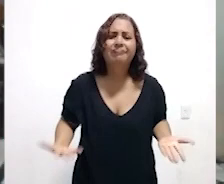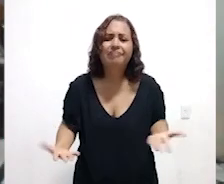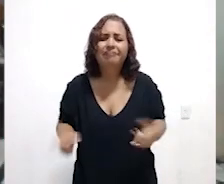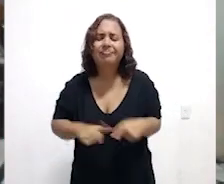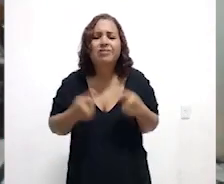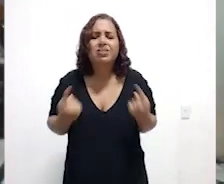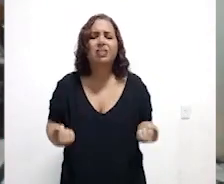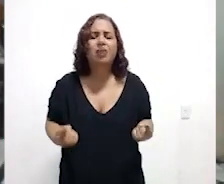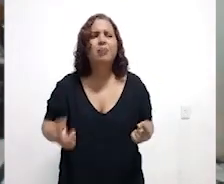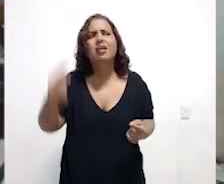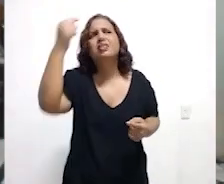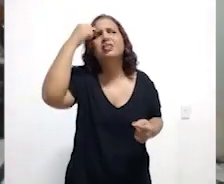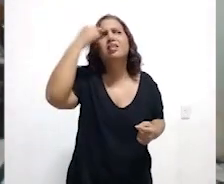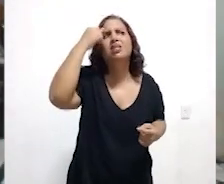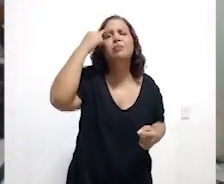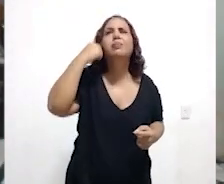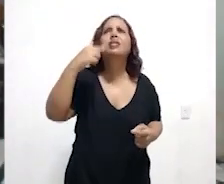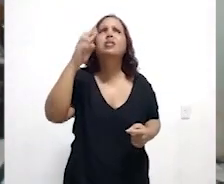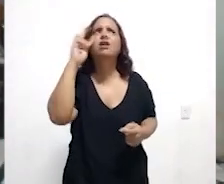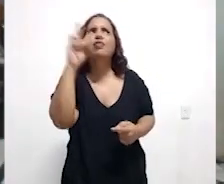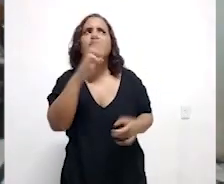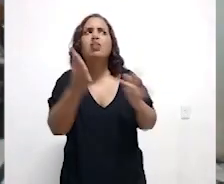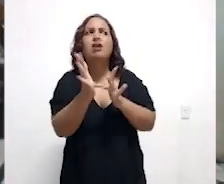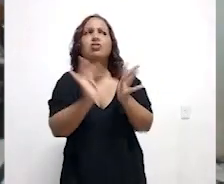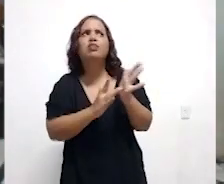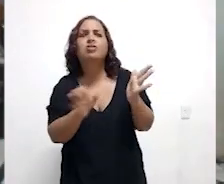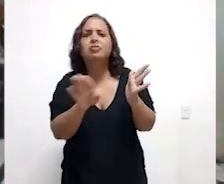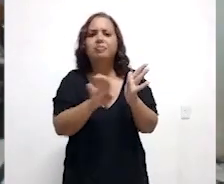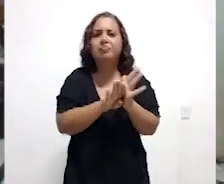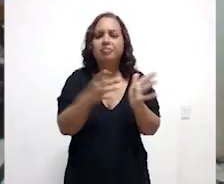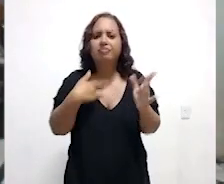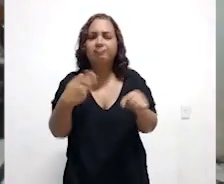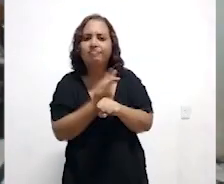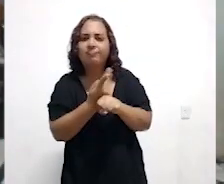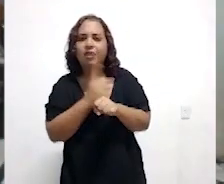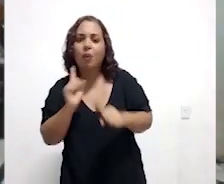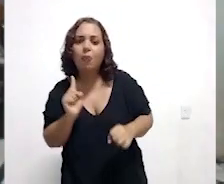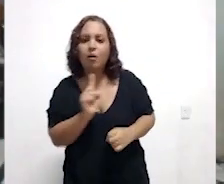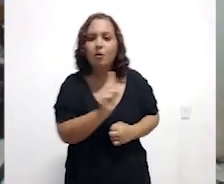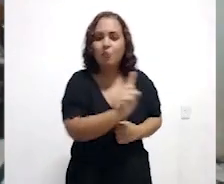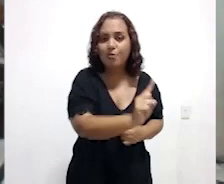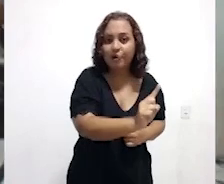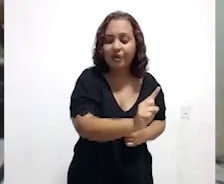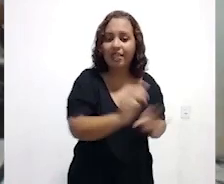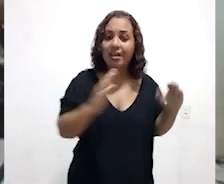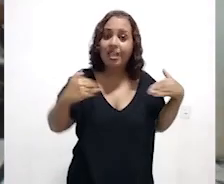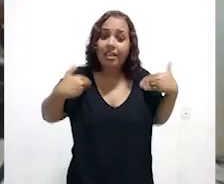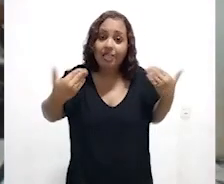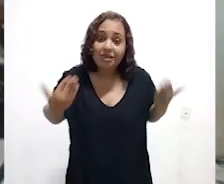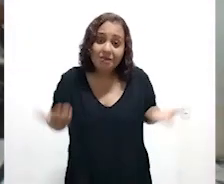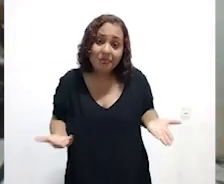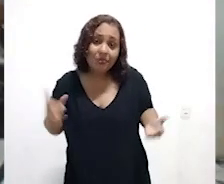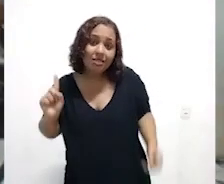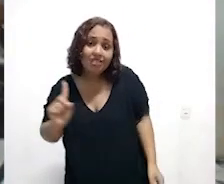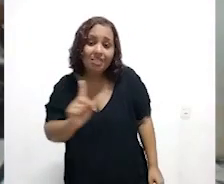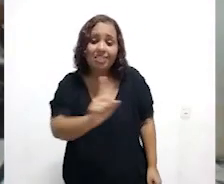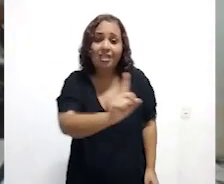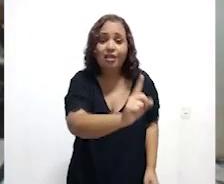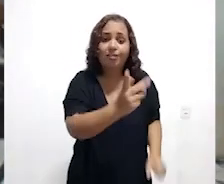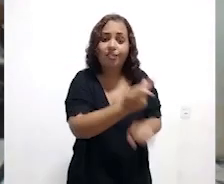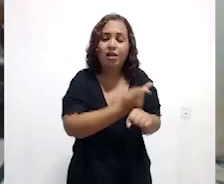ouve falar de Jesus e resolve ir procurá-lo. E quando ele vai em busca de Jesus, ele encontra os